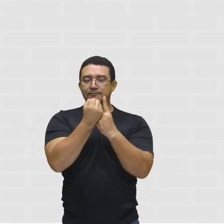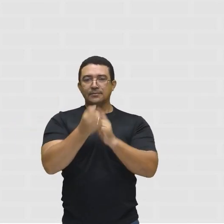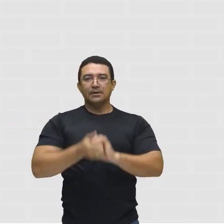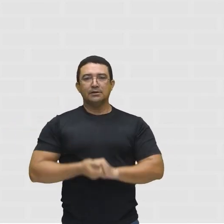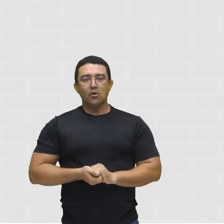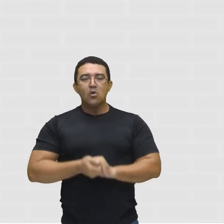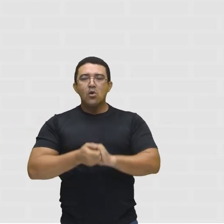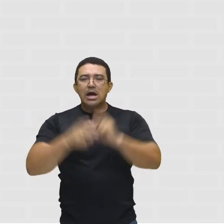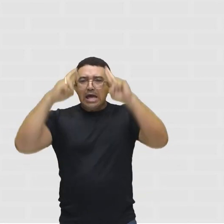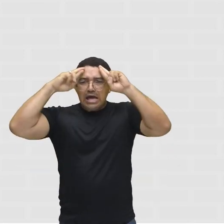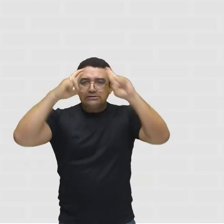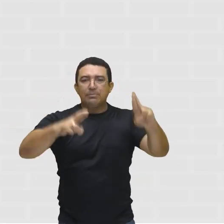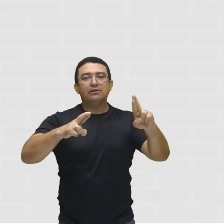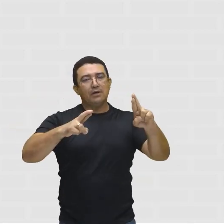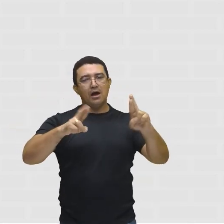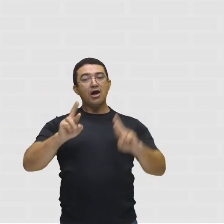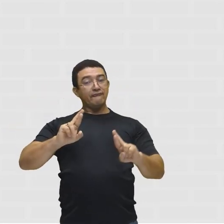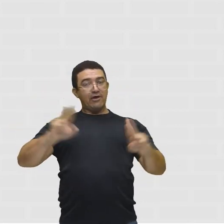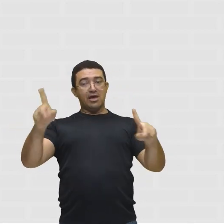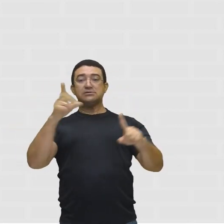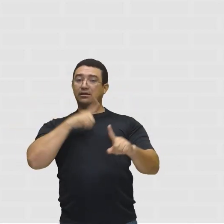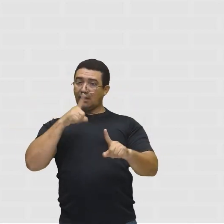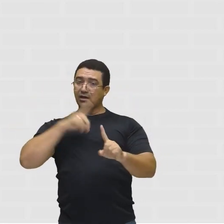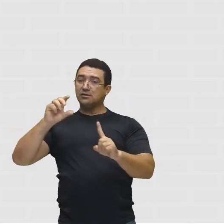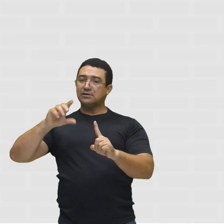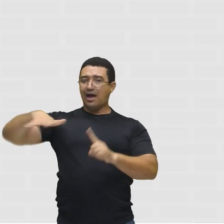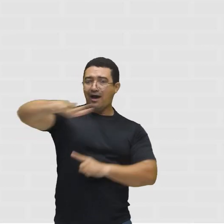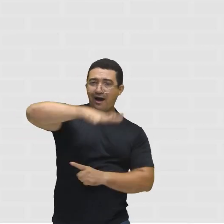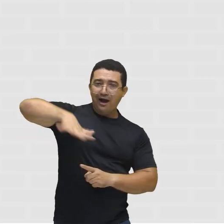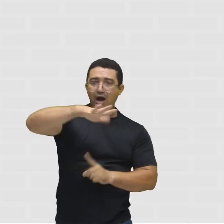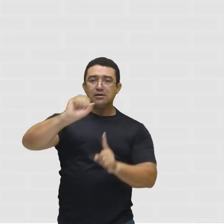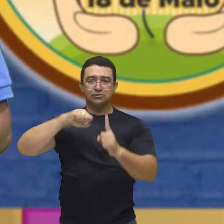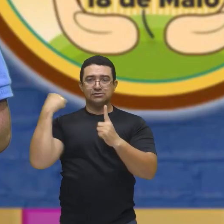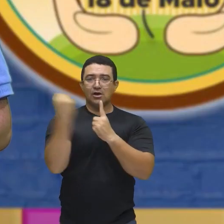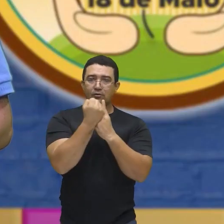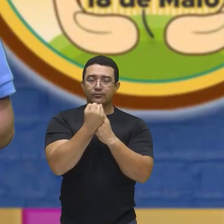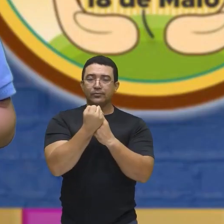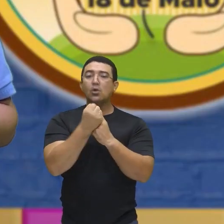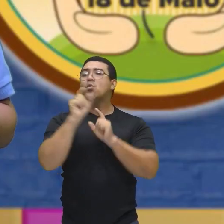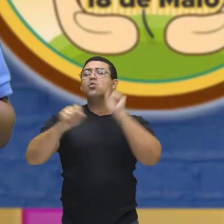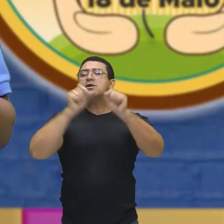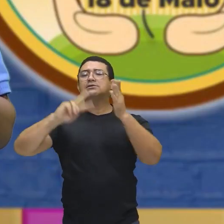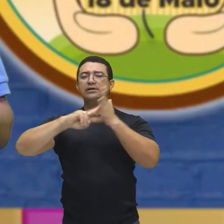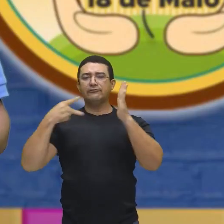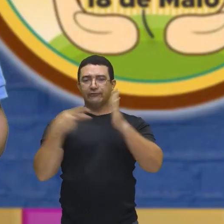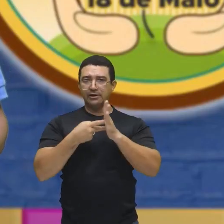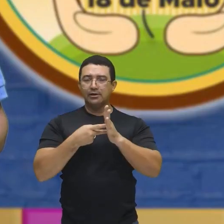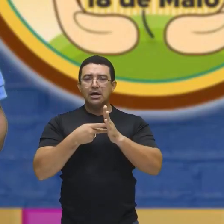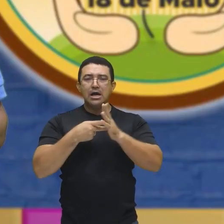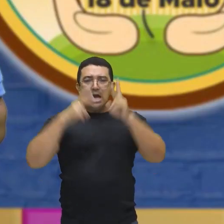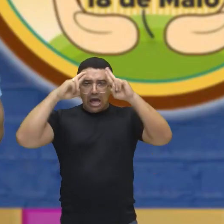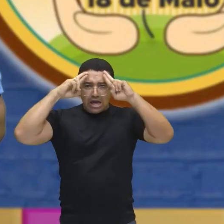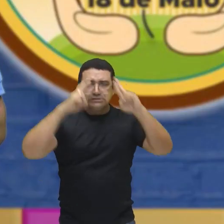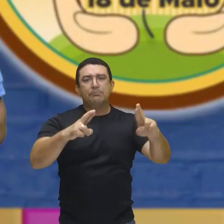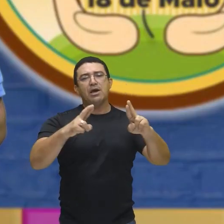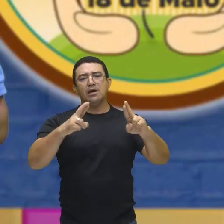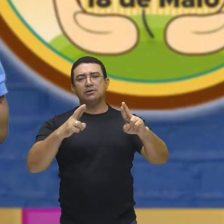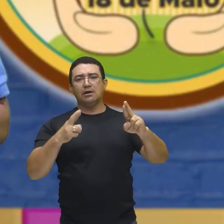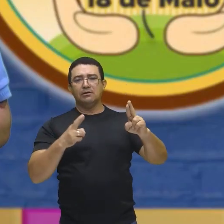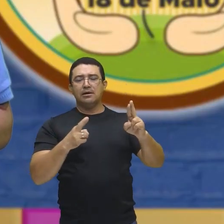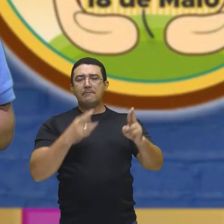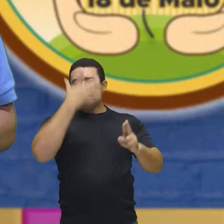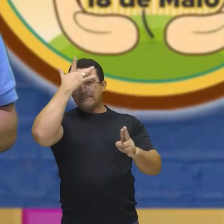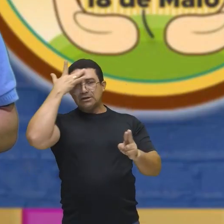Respeitar as diferenças que nele existem. Então, o que eu quero dizer com isso? É o respeitar o outro, aquilo que eu falei